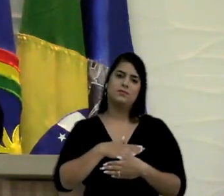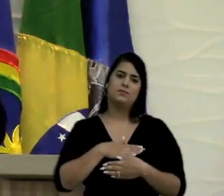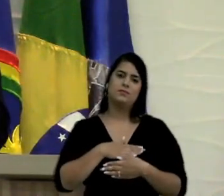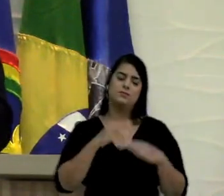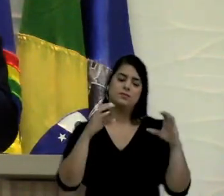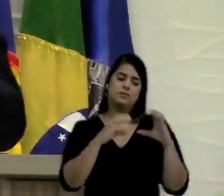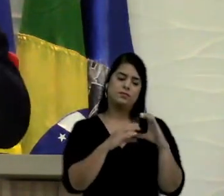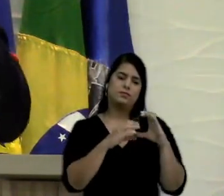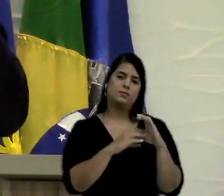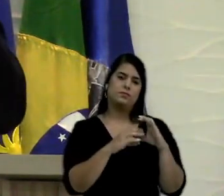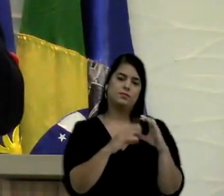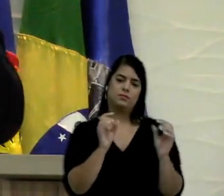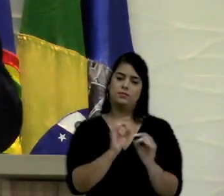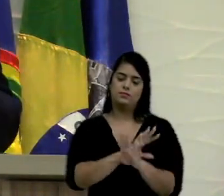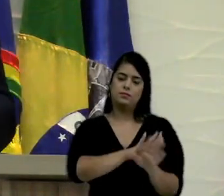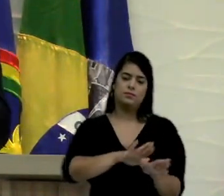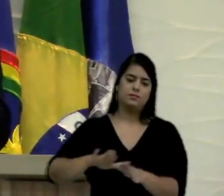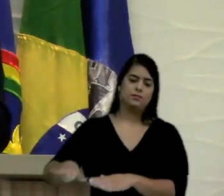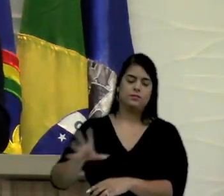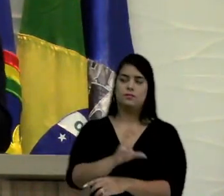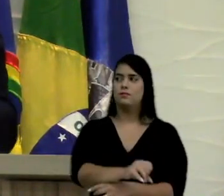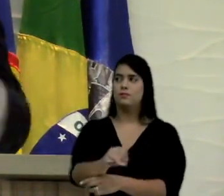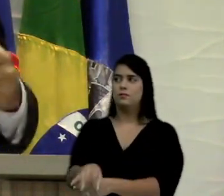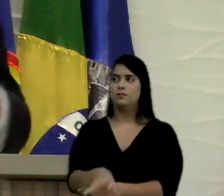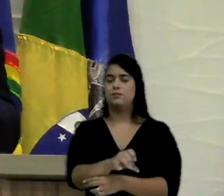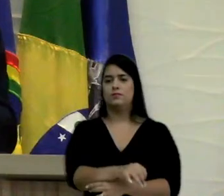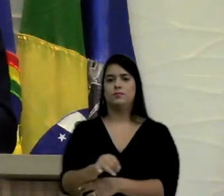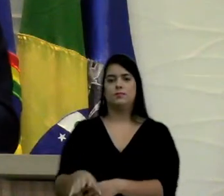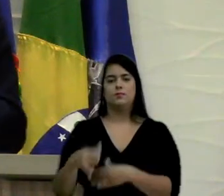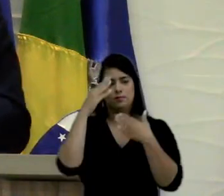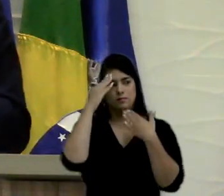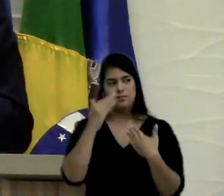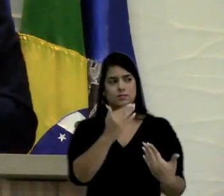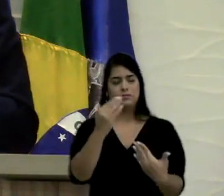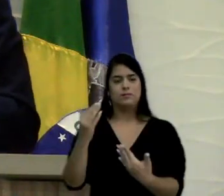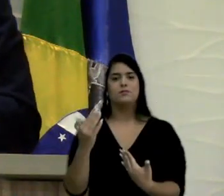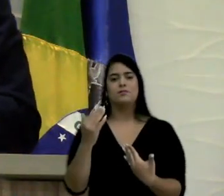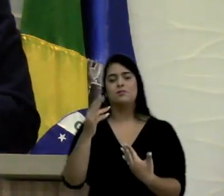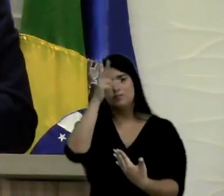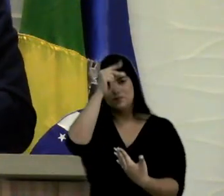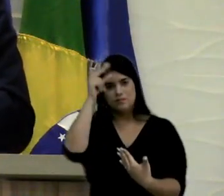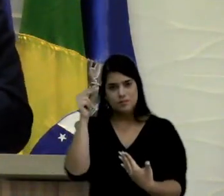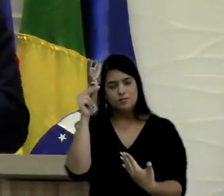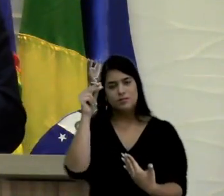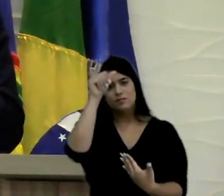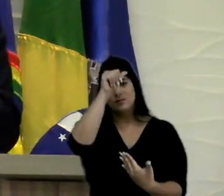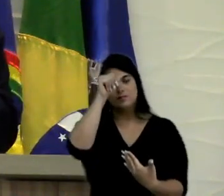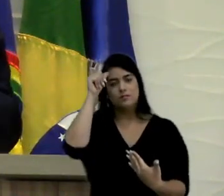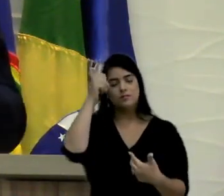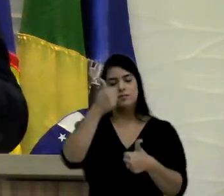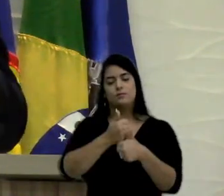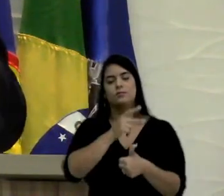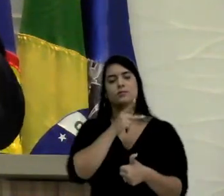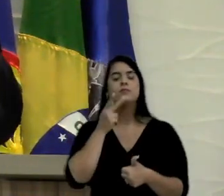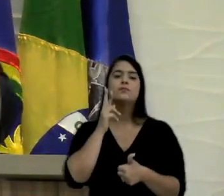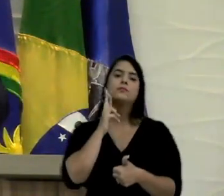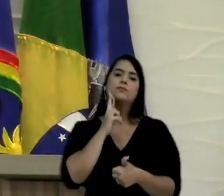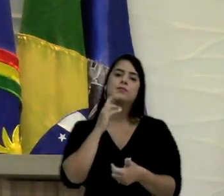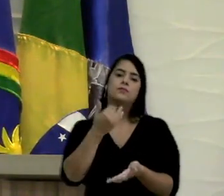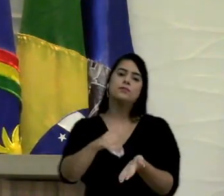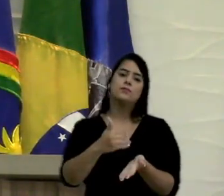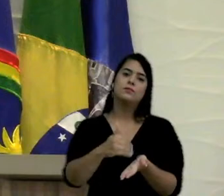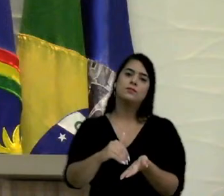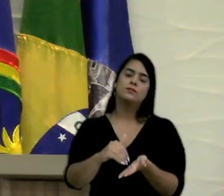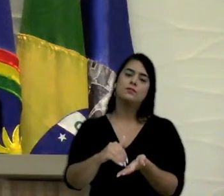Compesa a respeito das orações de terra senhor presidente quero muito agradecer ao prefeito Alexandre Baté vice Paulo Renato a